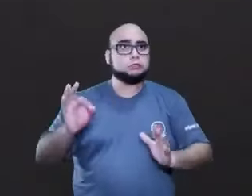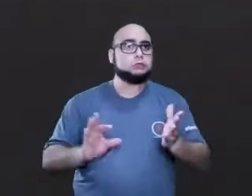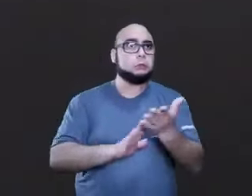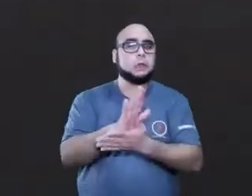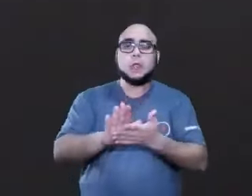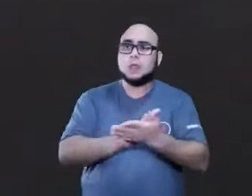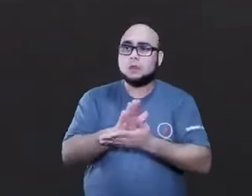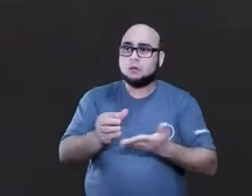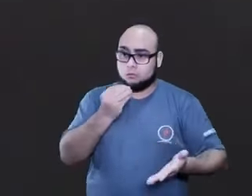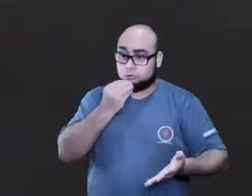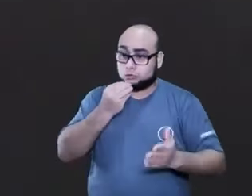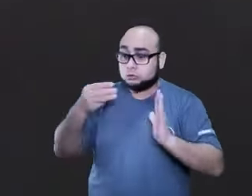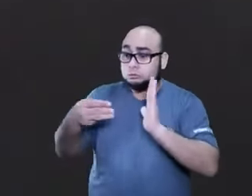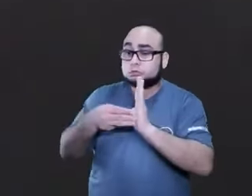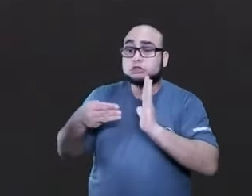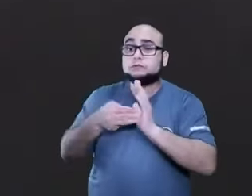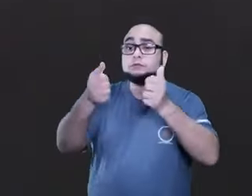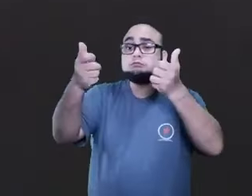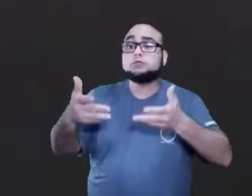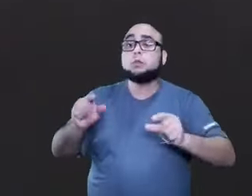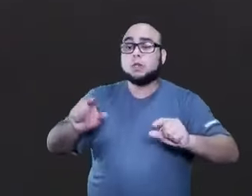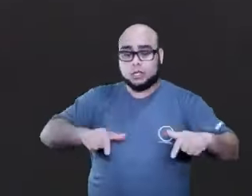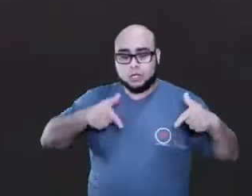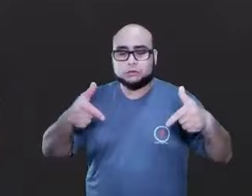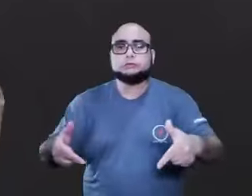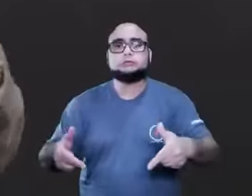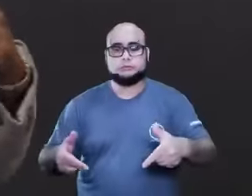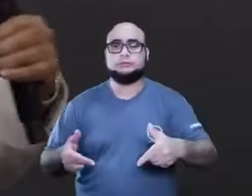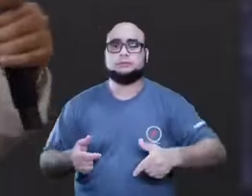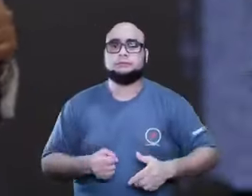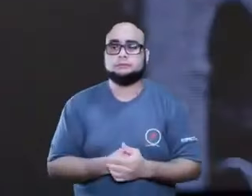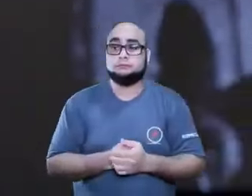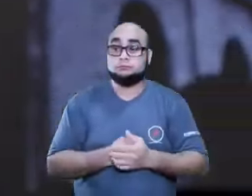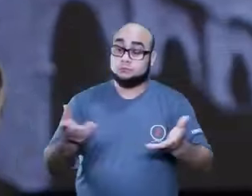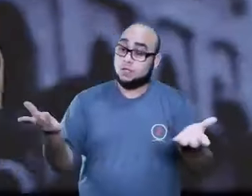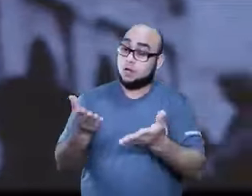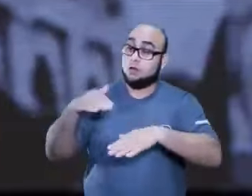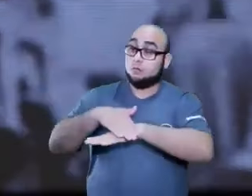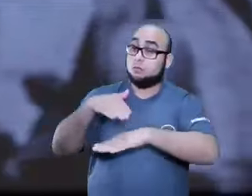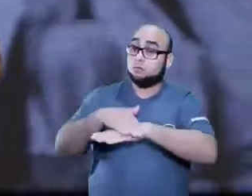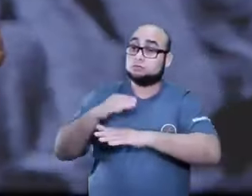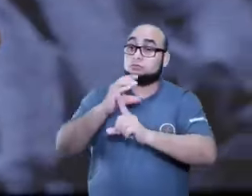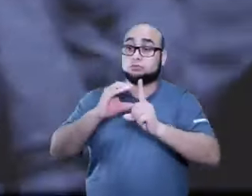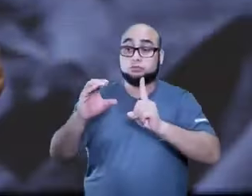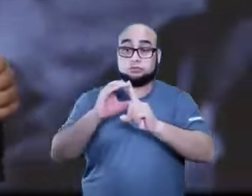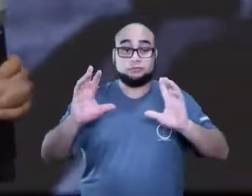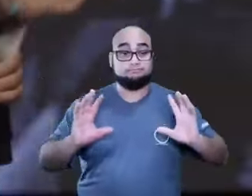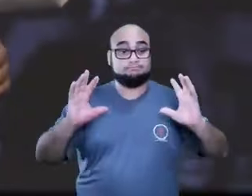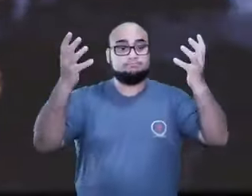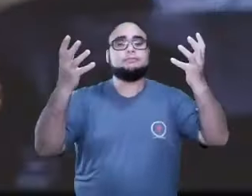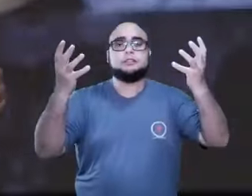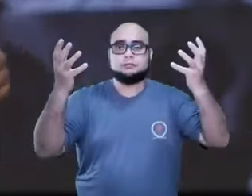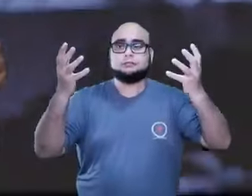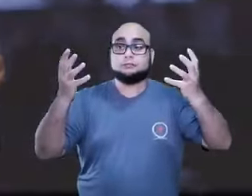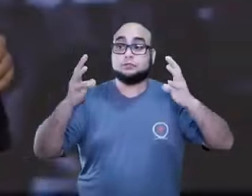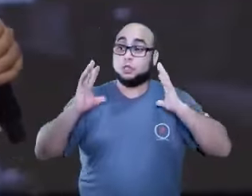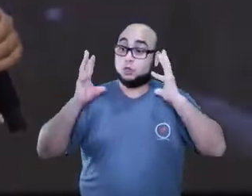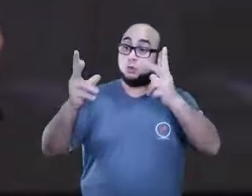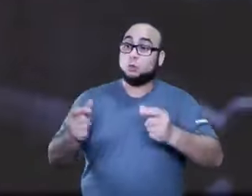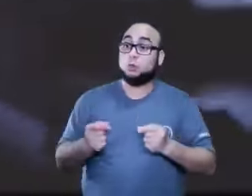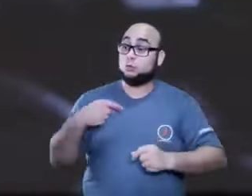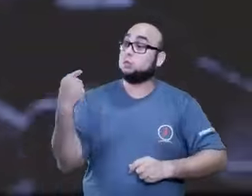razão do que estamos fazendo. Esta noite, no culto de celebração, neste domingo, tudo o que nós